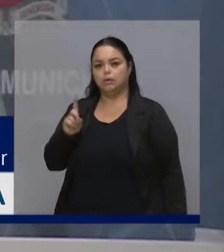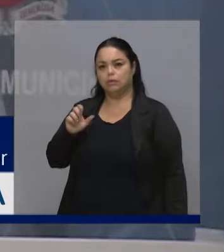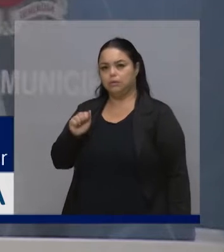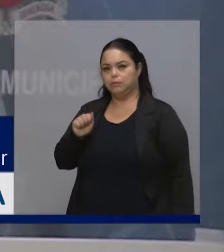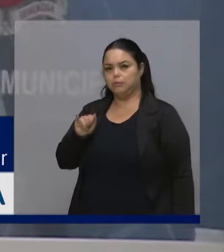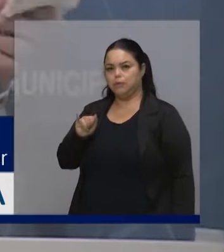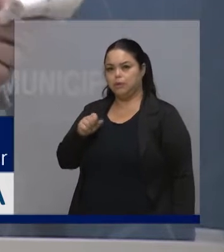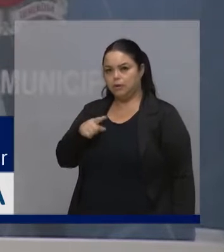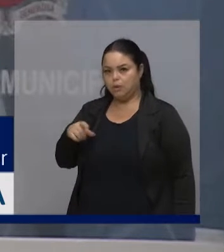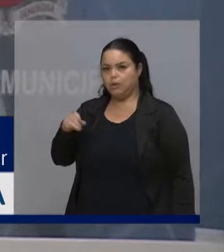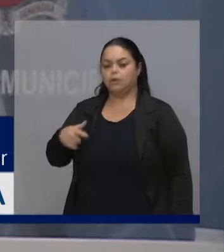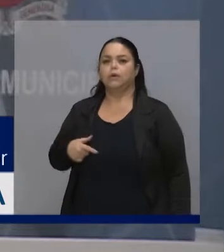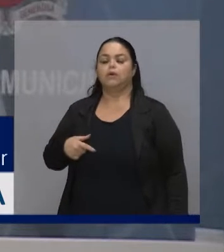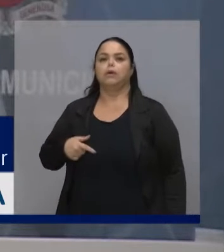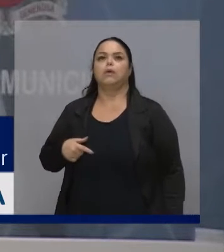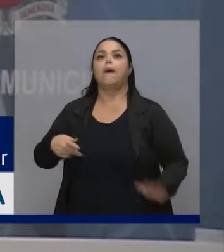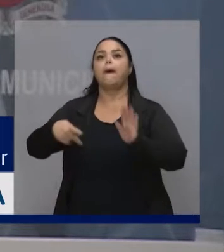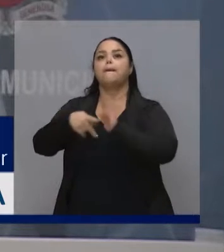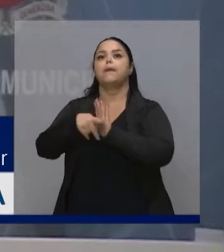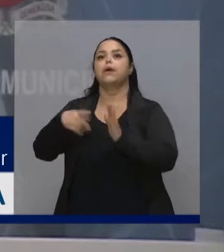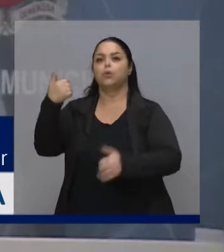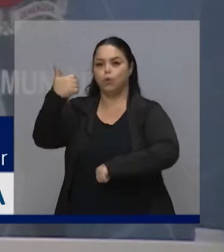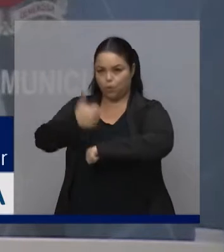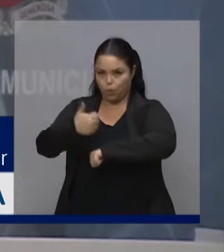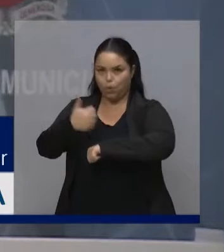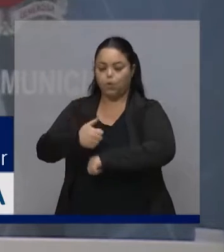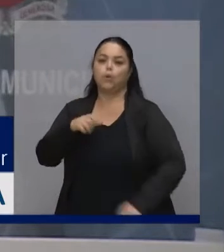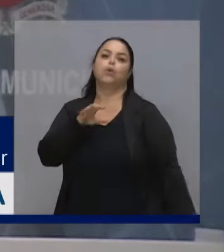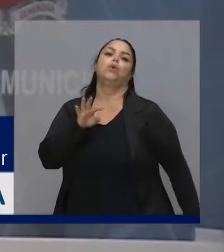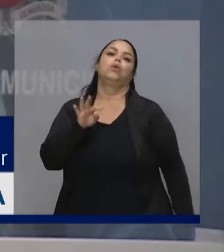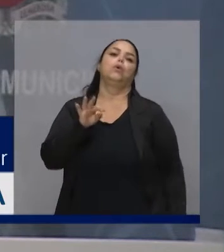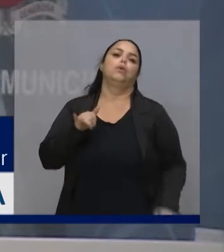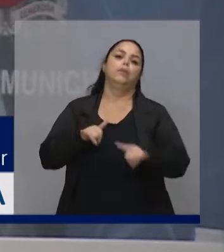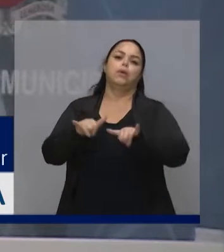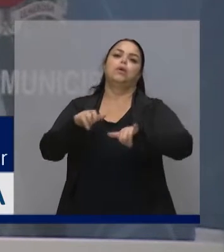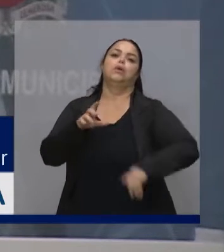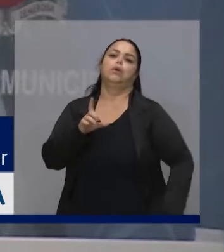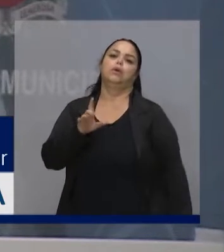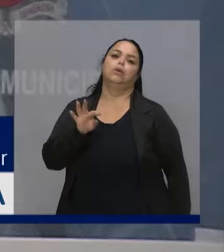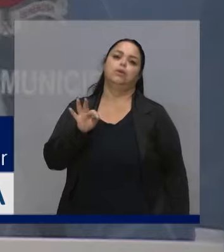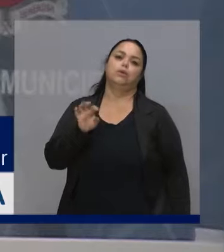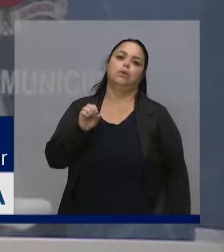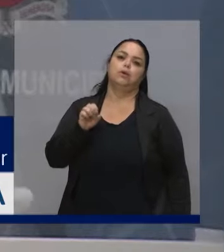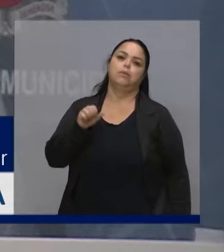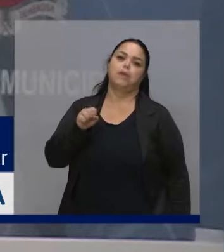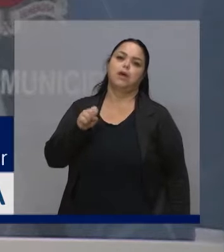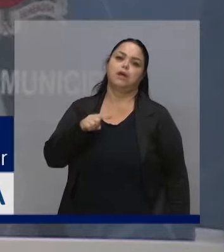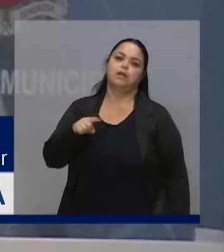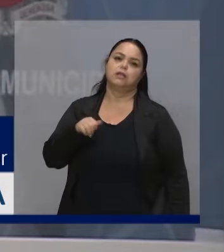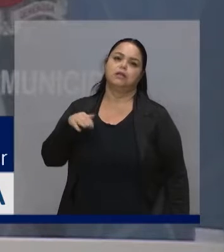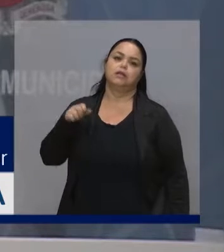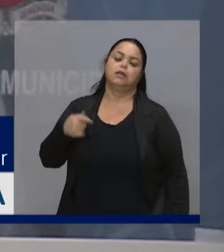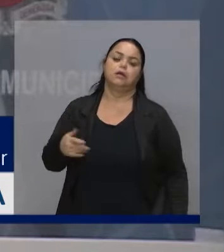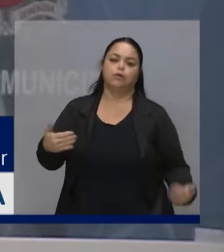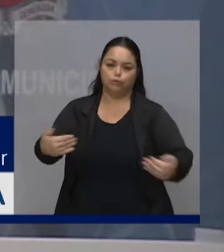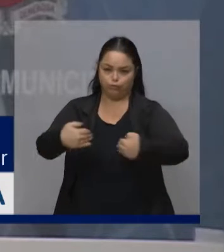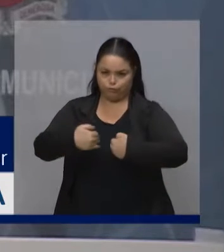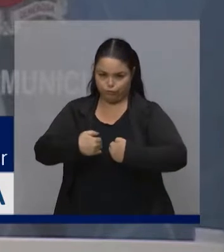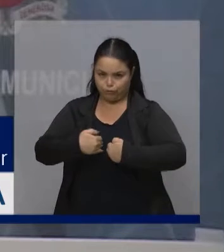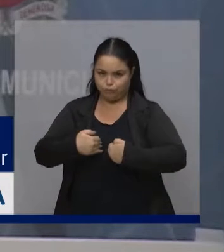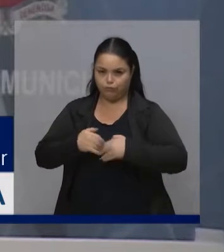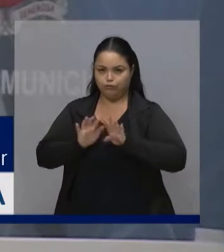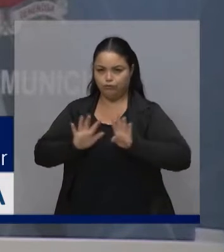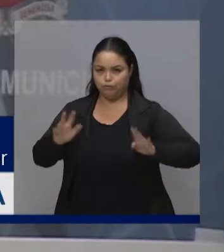vereador Fernando Petit apresentou o trabalho da Frente Parlamentar de Apoio à Pessoa com Autismo, que tem se reunido com o comércio